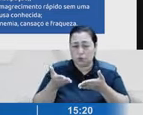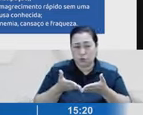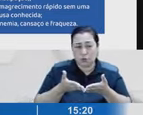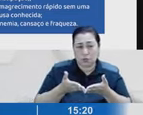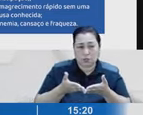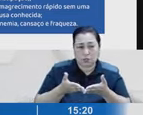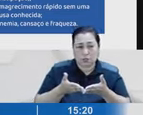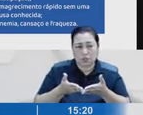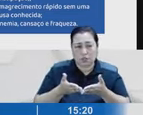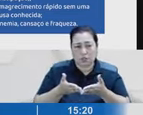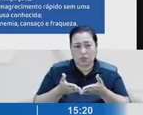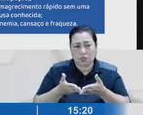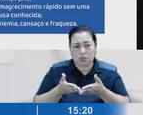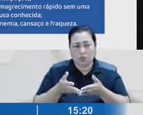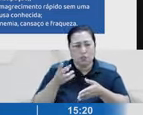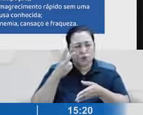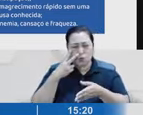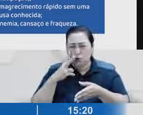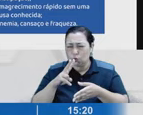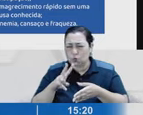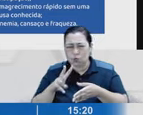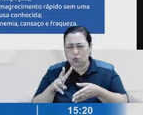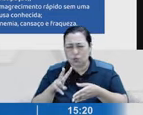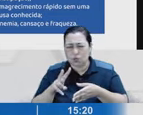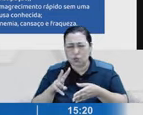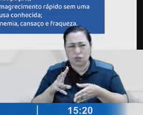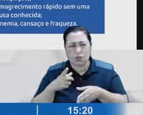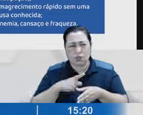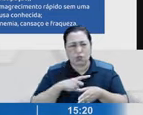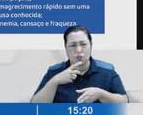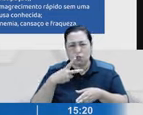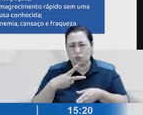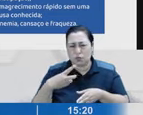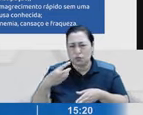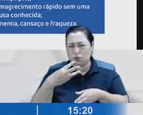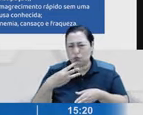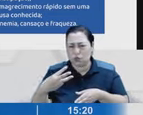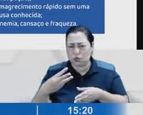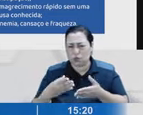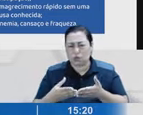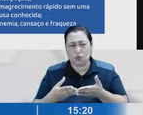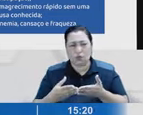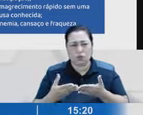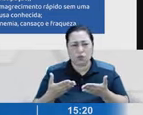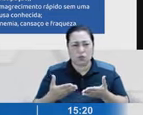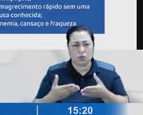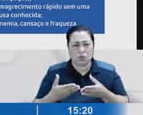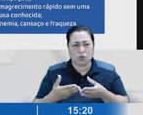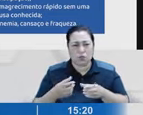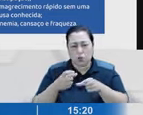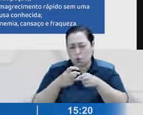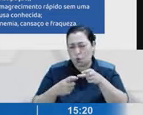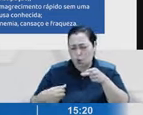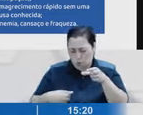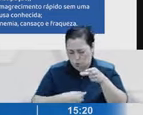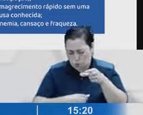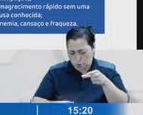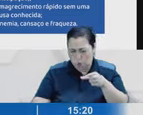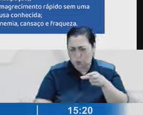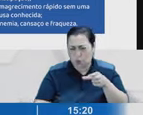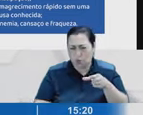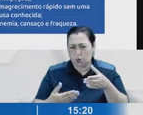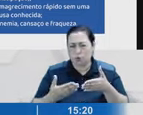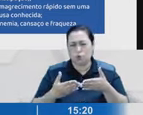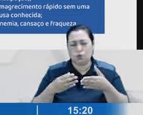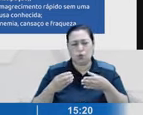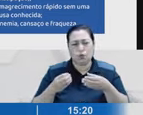até hoje, estava muito sujo o cólon dela. Ela tinha uns 2, 3 pólipos no colo e no seco, que é o começo do intestino grosso, cheio